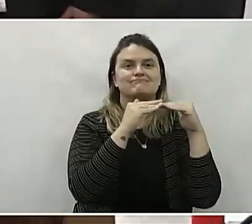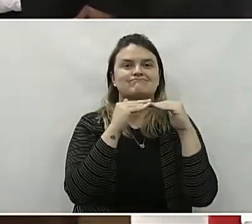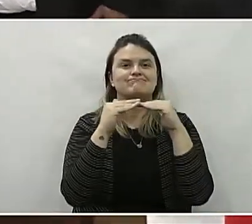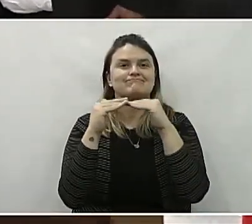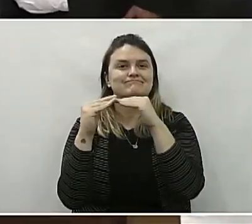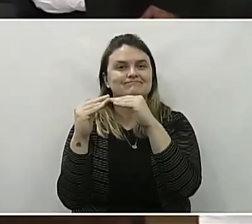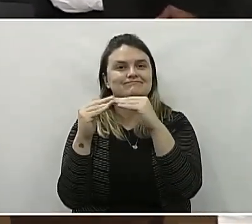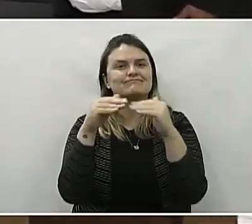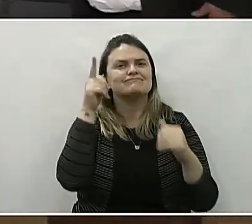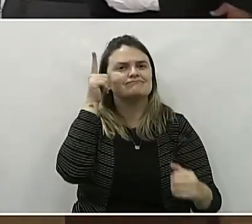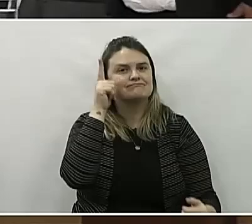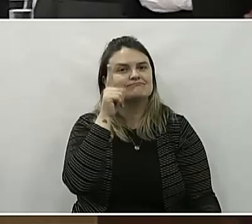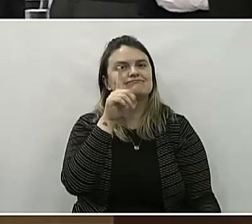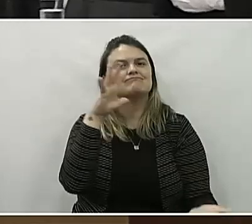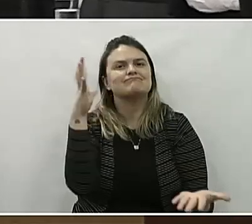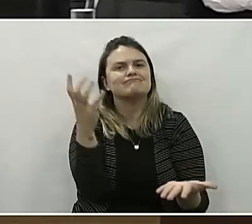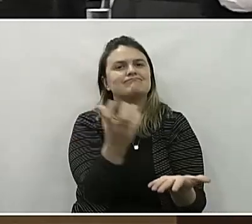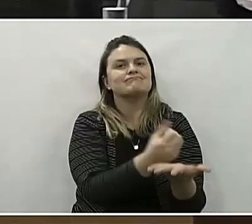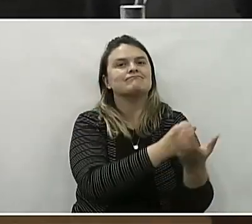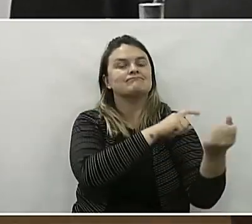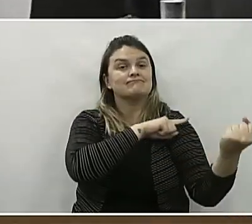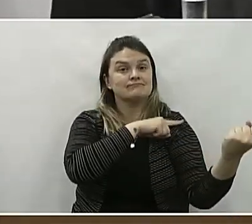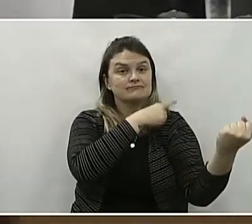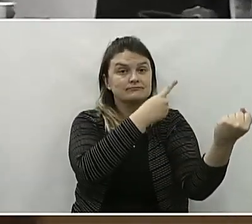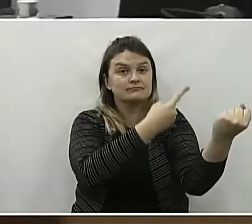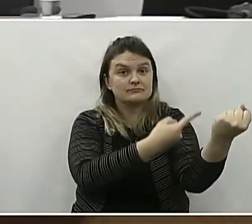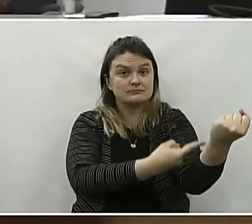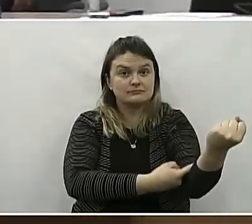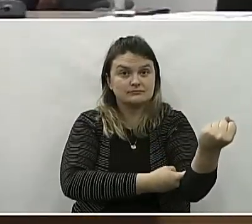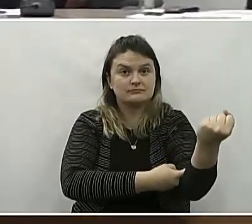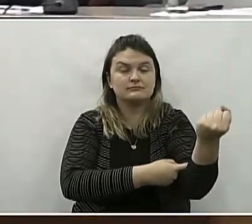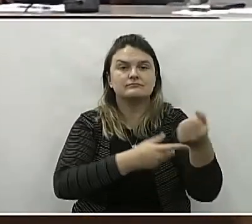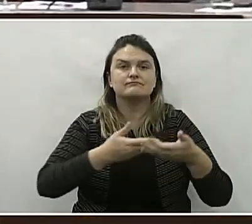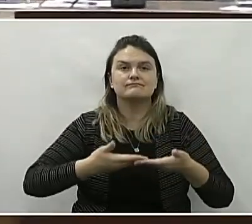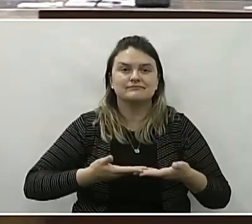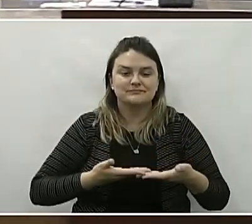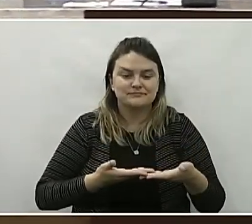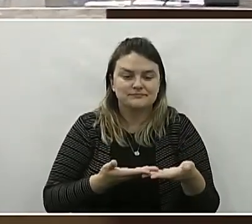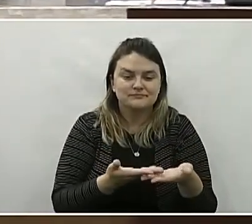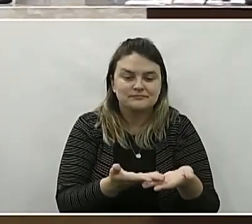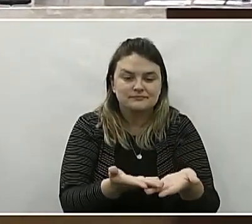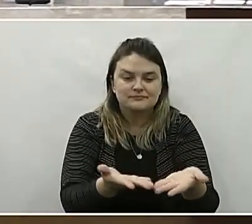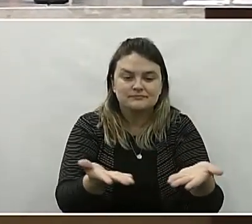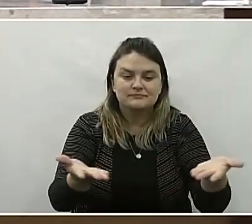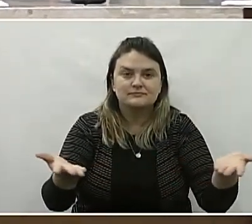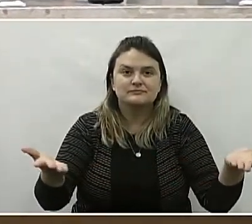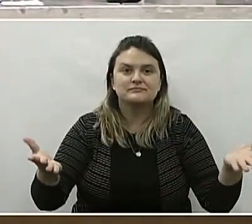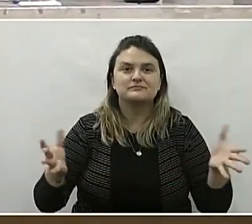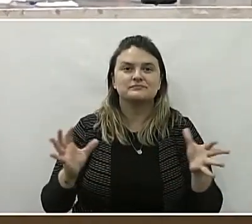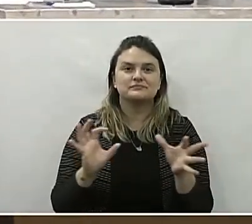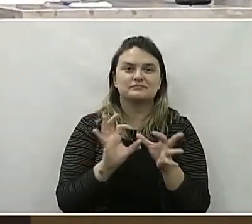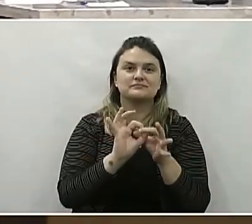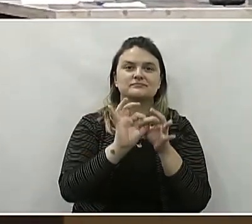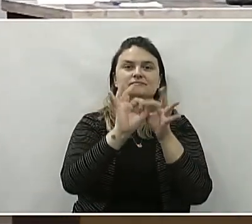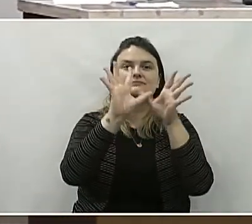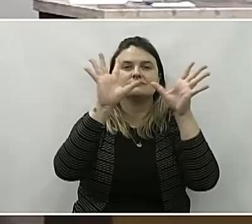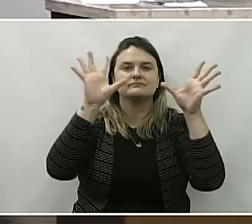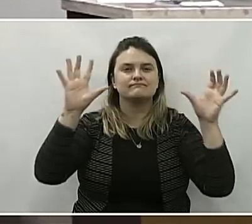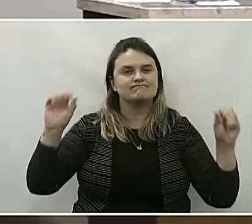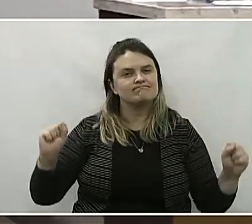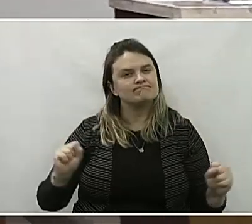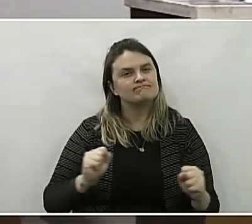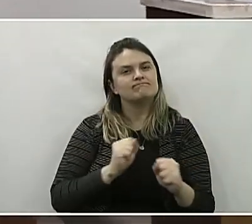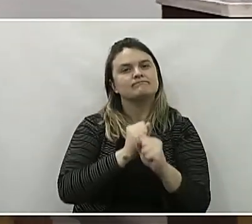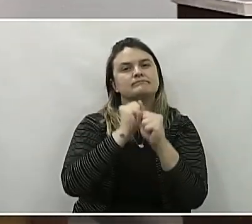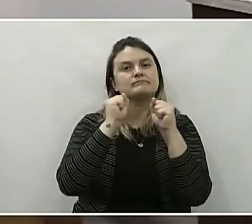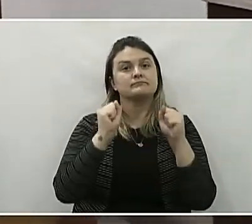nessa igualdade, conseguimos conquistar com o braço forte. Em teu senho, ó